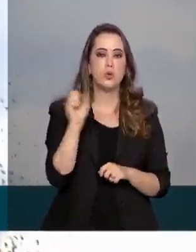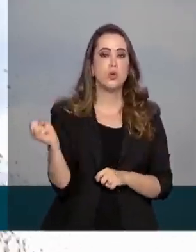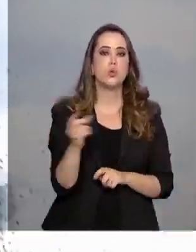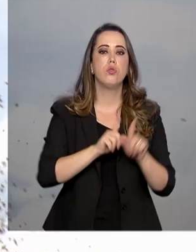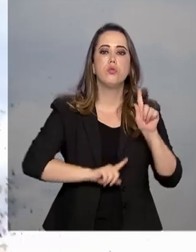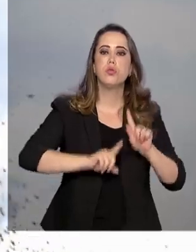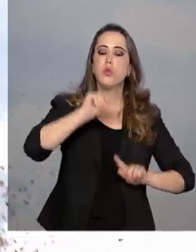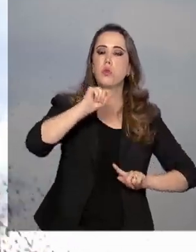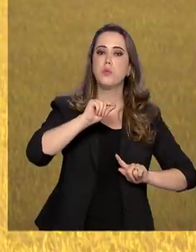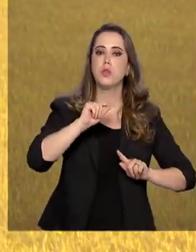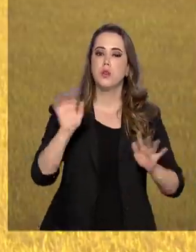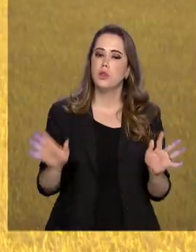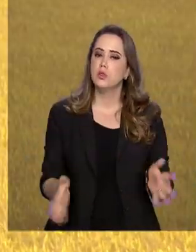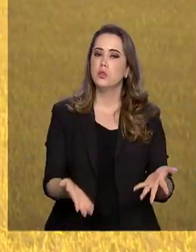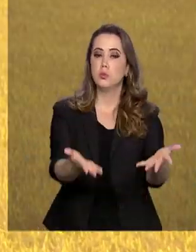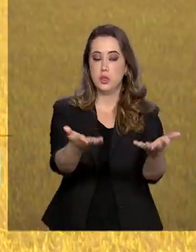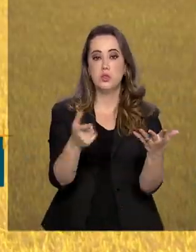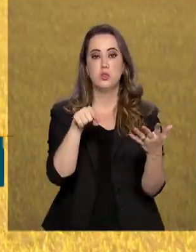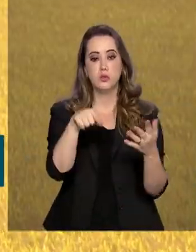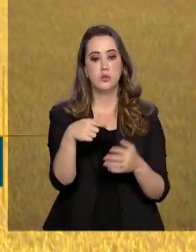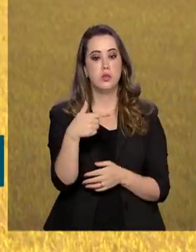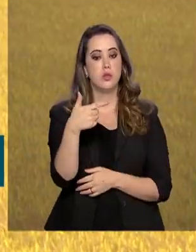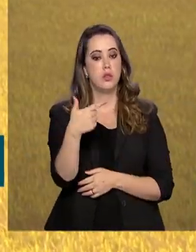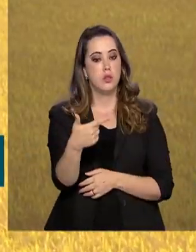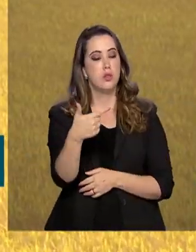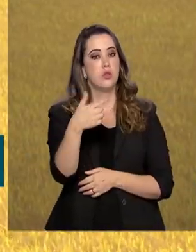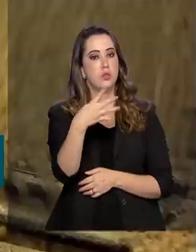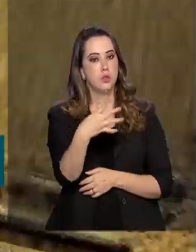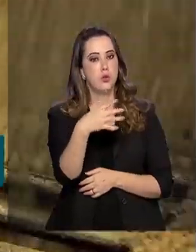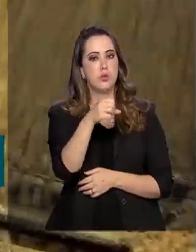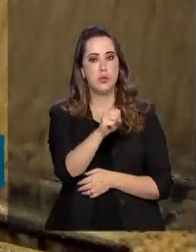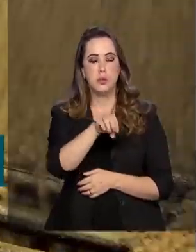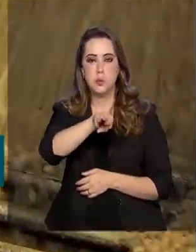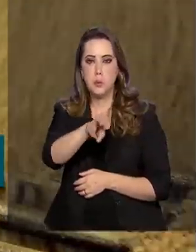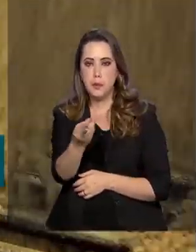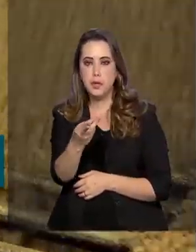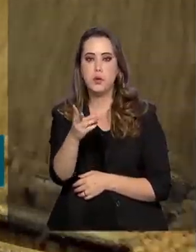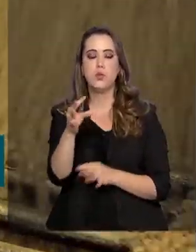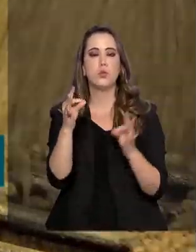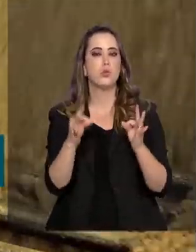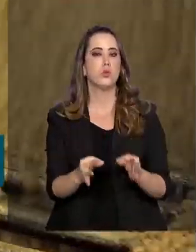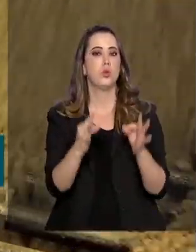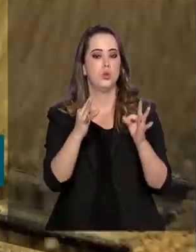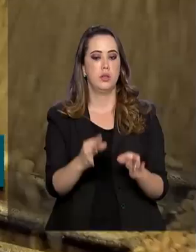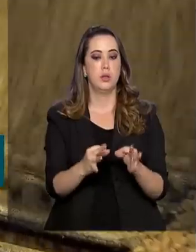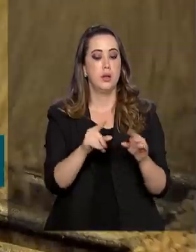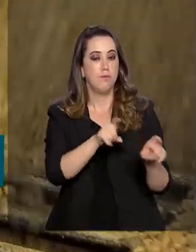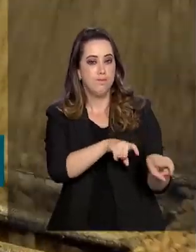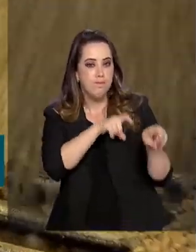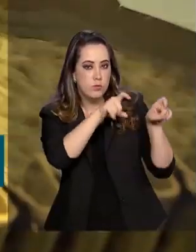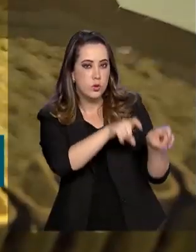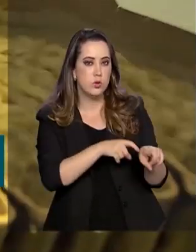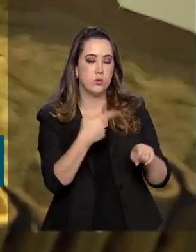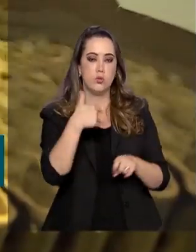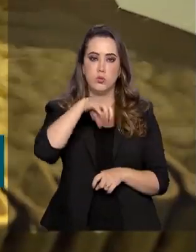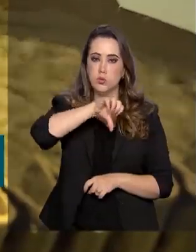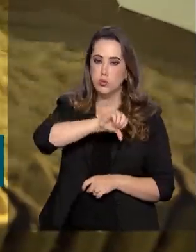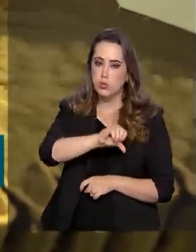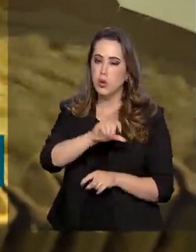recorde. A estimativa de 248 milhões de toneladas para a safra 2019